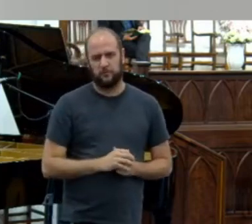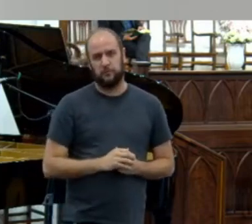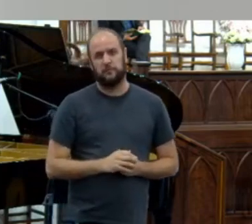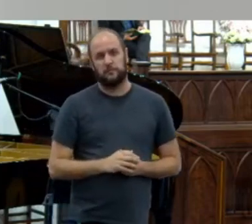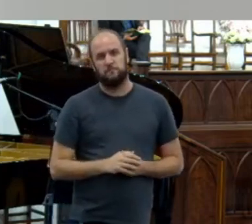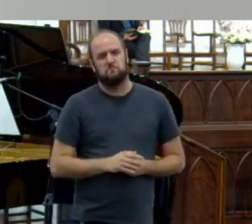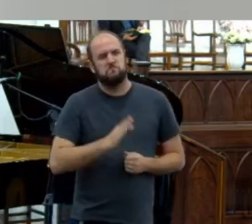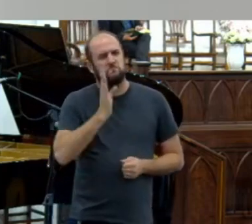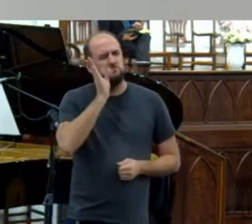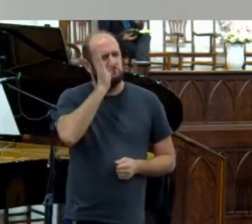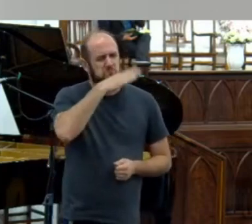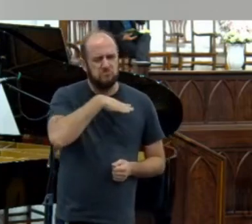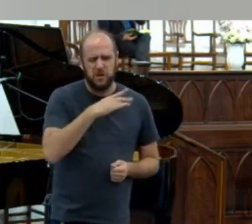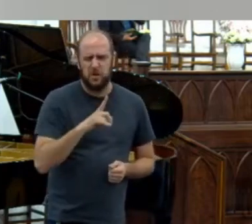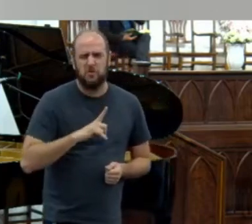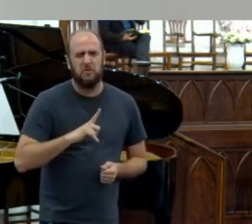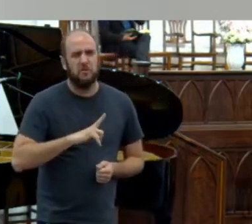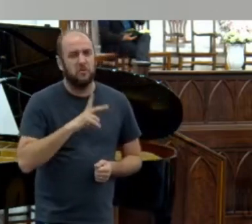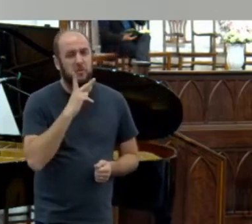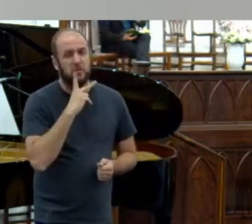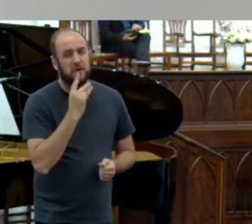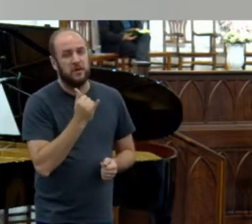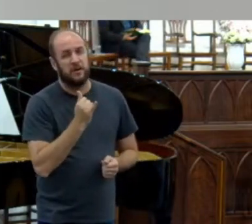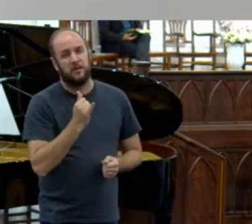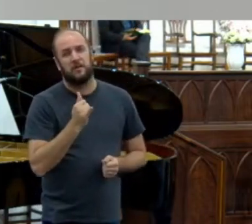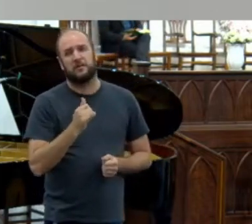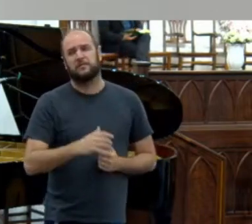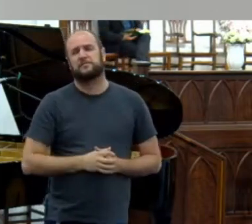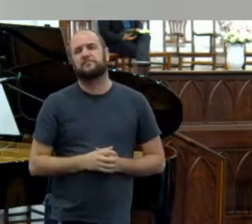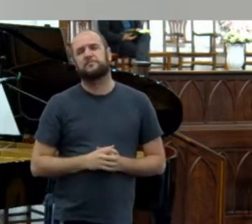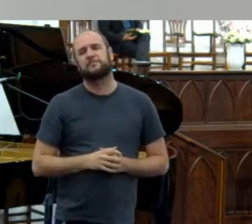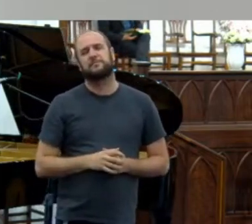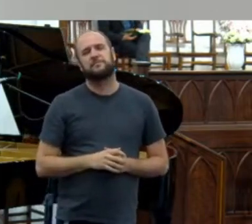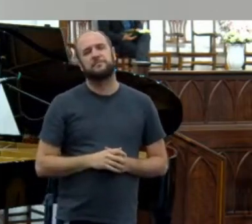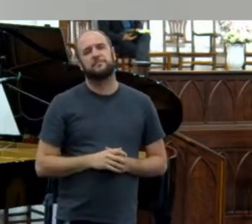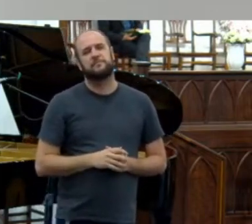Tanto mal o pai dele havia feito à mãe dele.